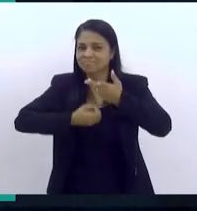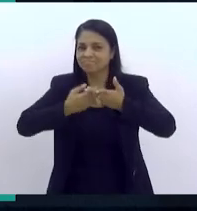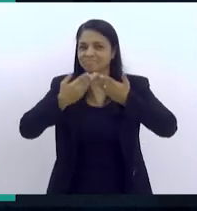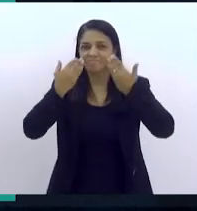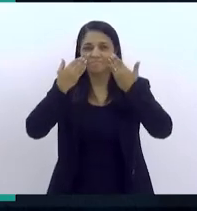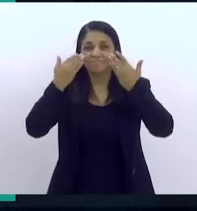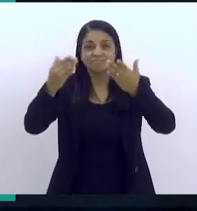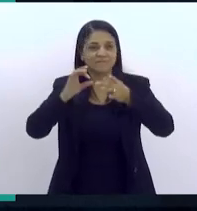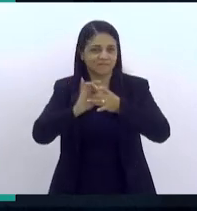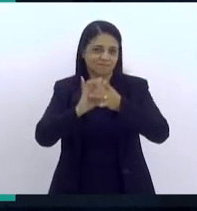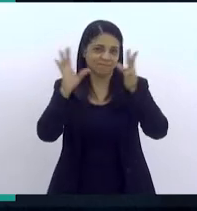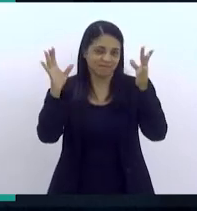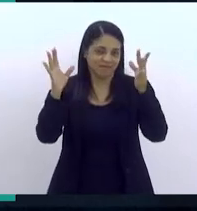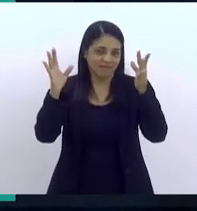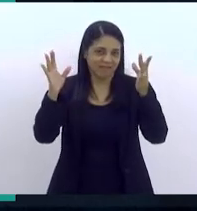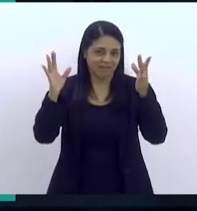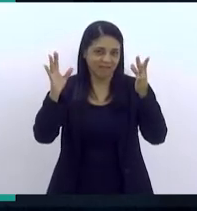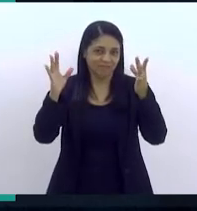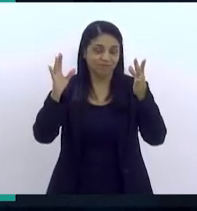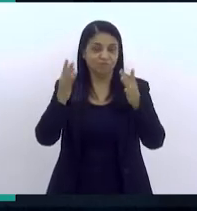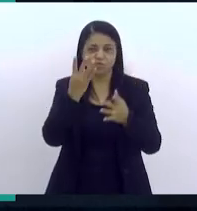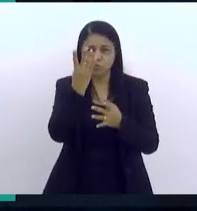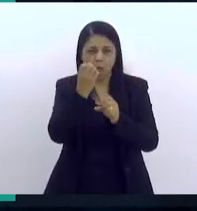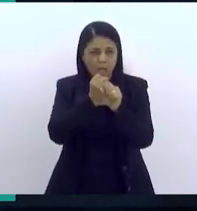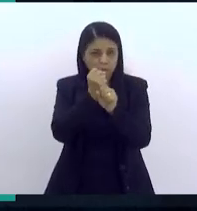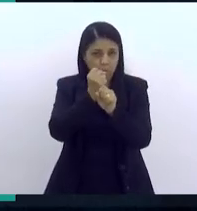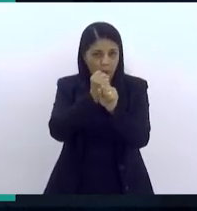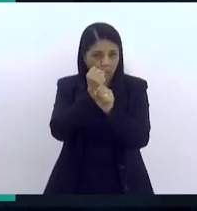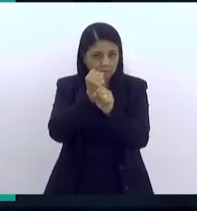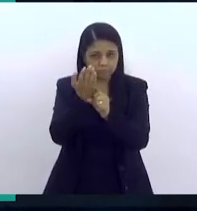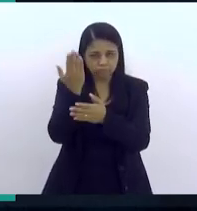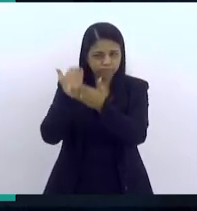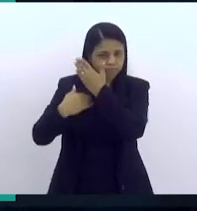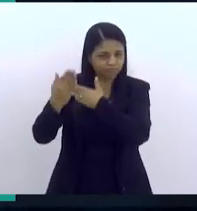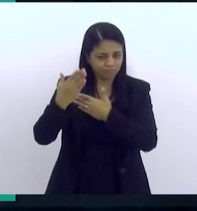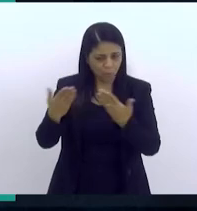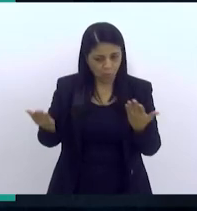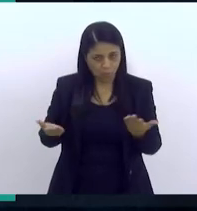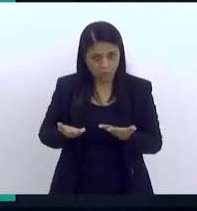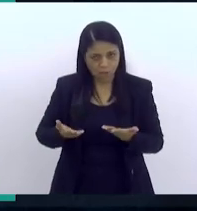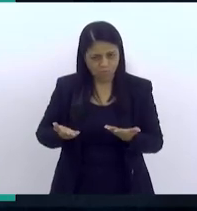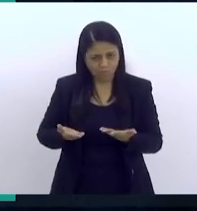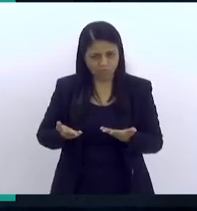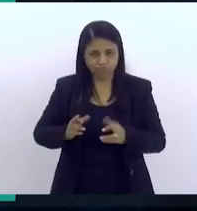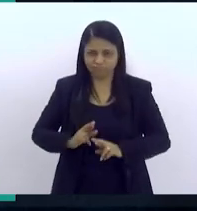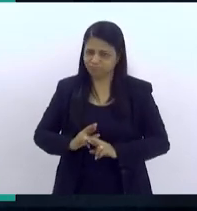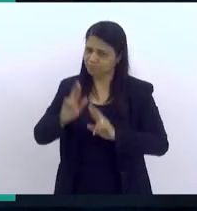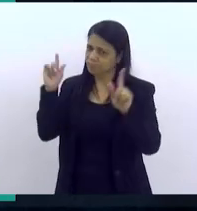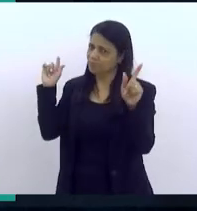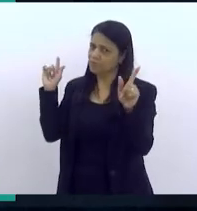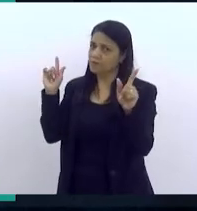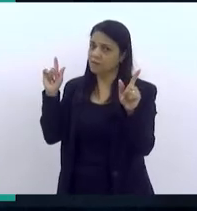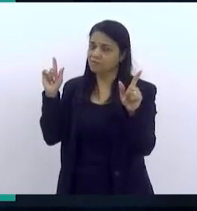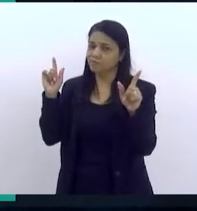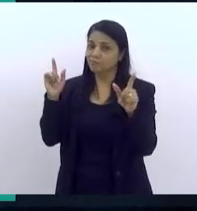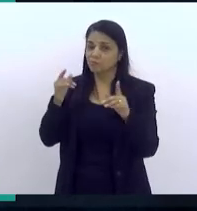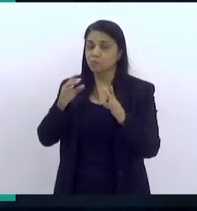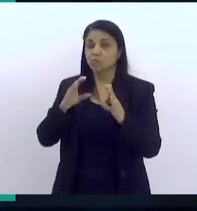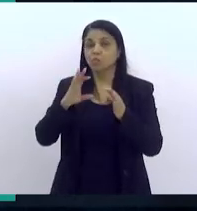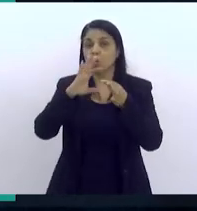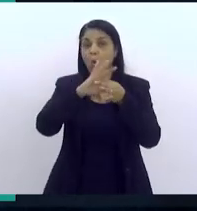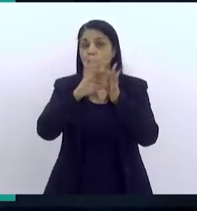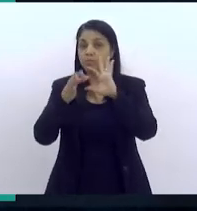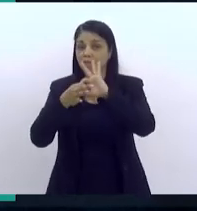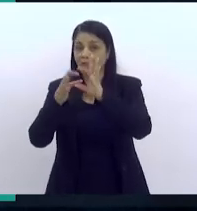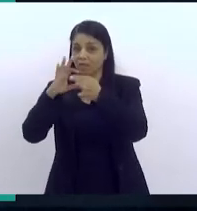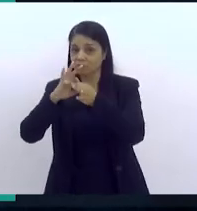quatro anos liberdade de expressão era muito diferente do que é a liberdade num contexto democrático então